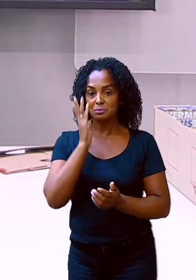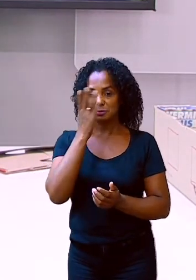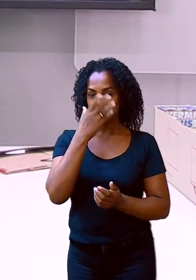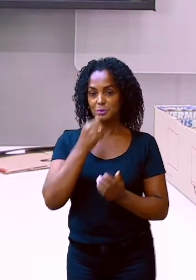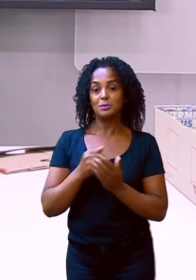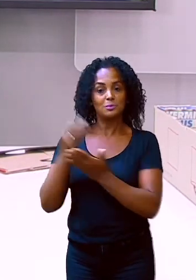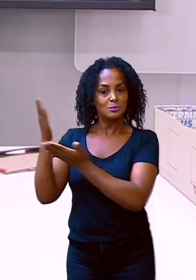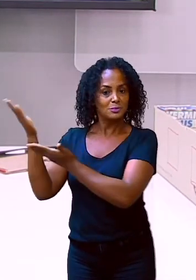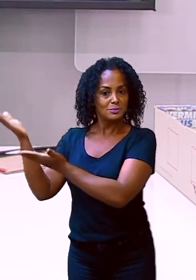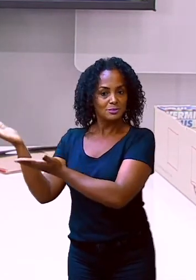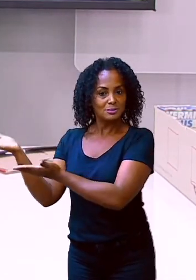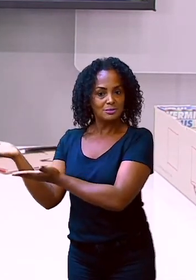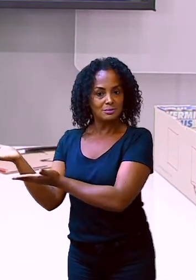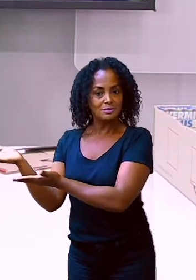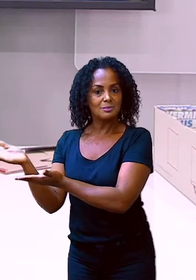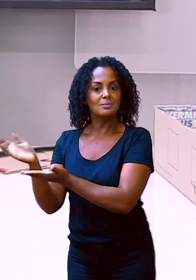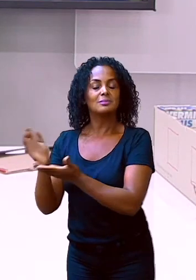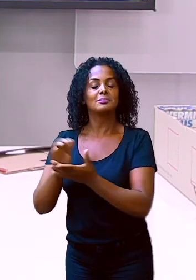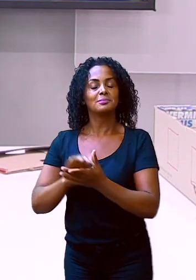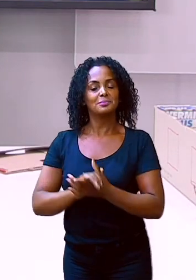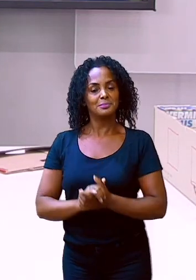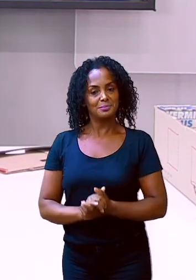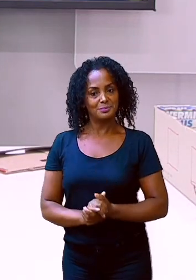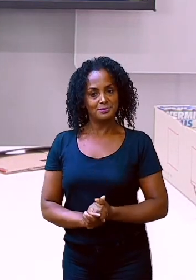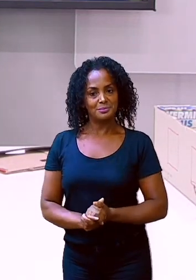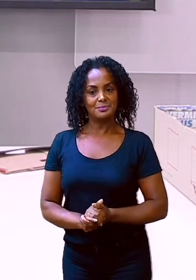Então, observe, vai ficar assim.